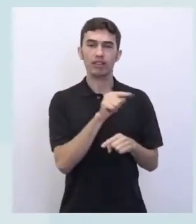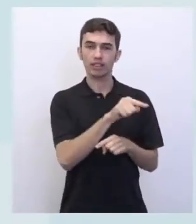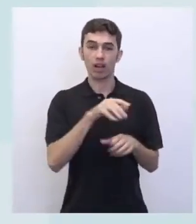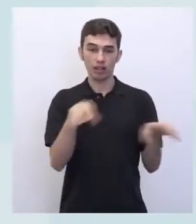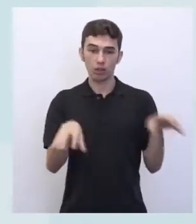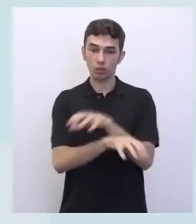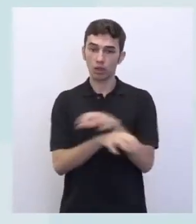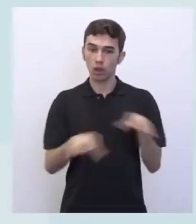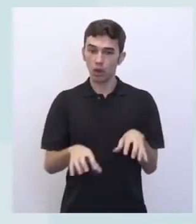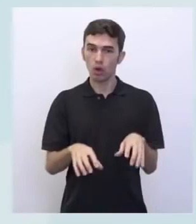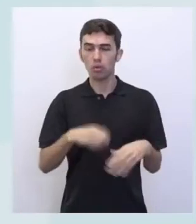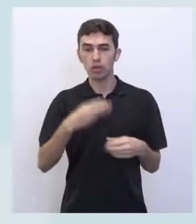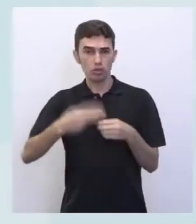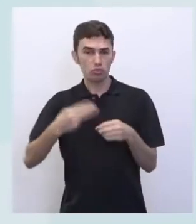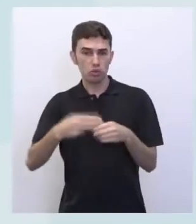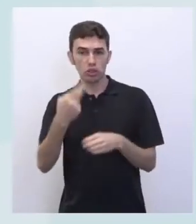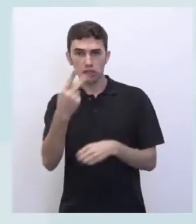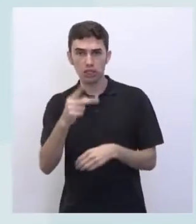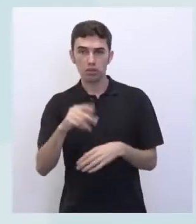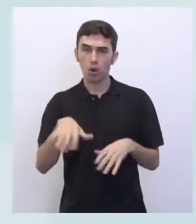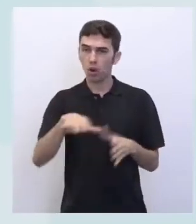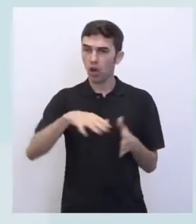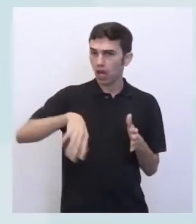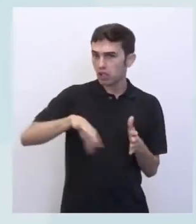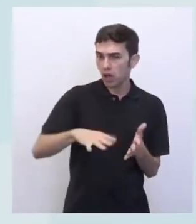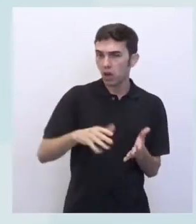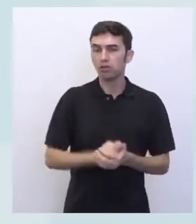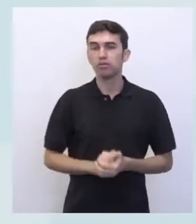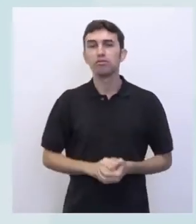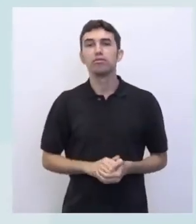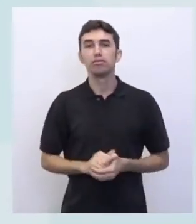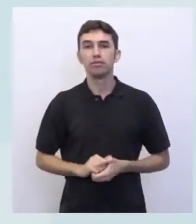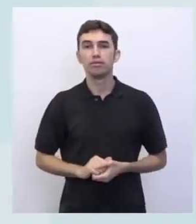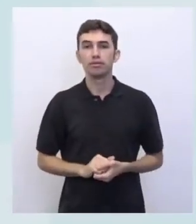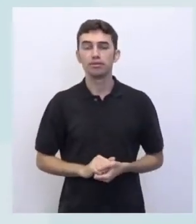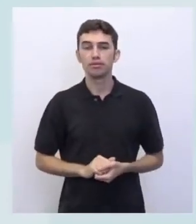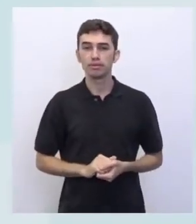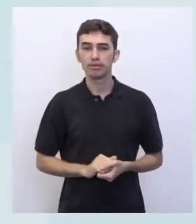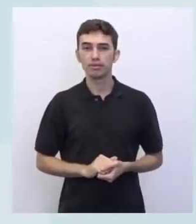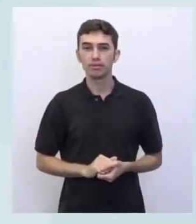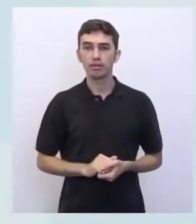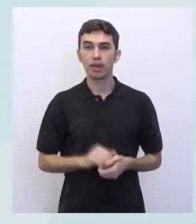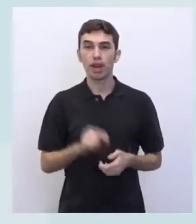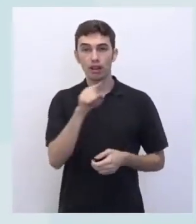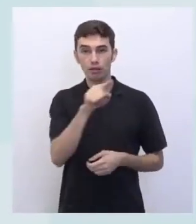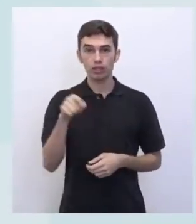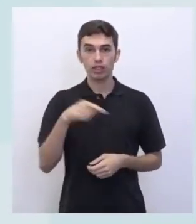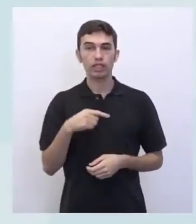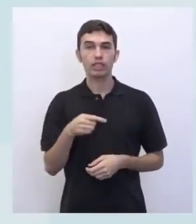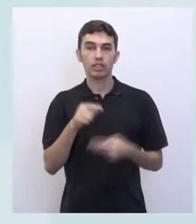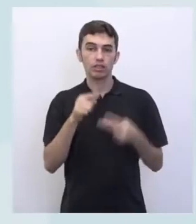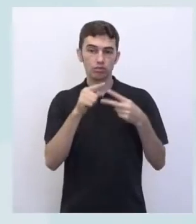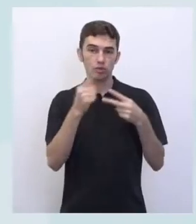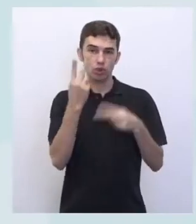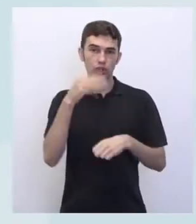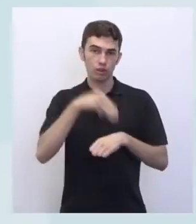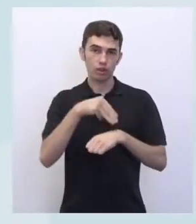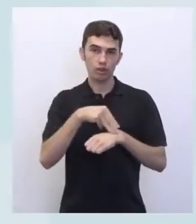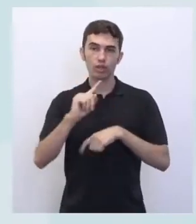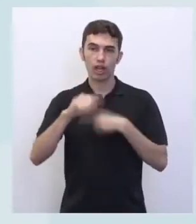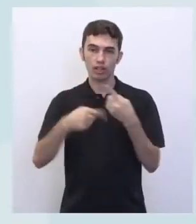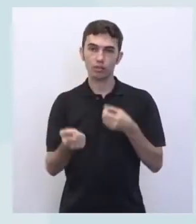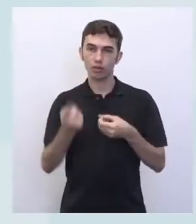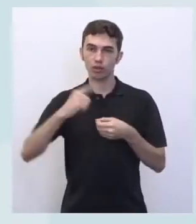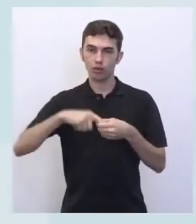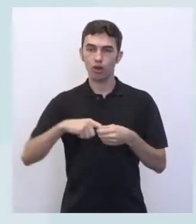do bioma de seu município e ou região? Então, fica aí para vocês por 2 minutos e